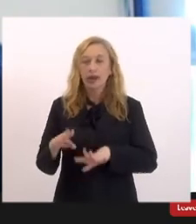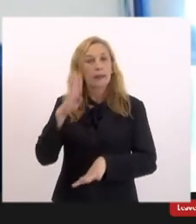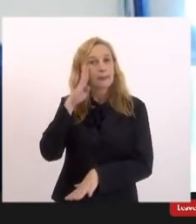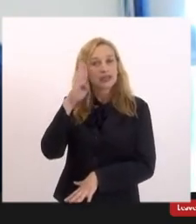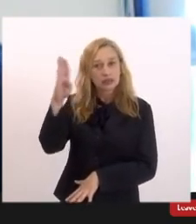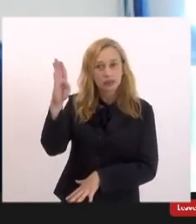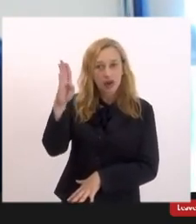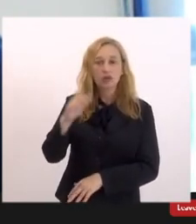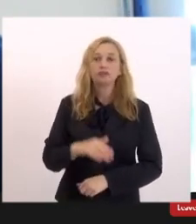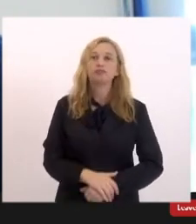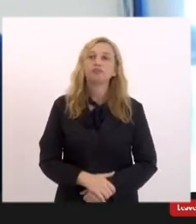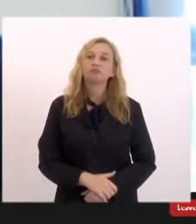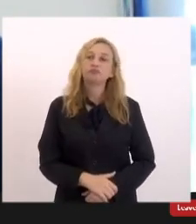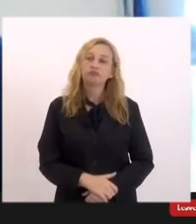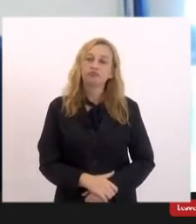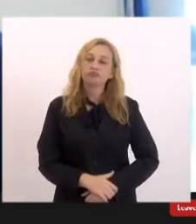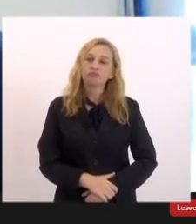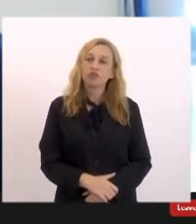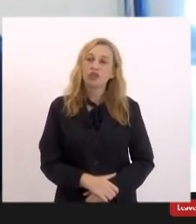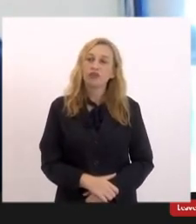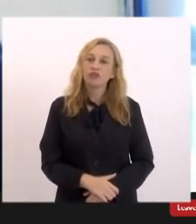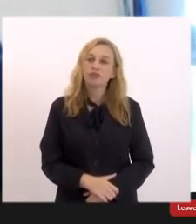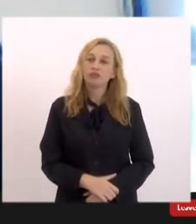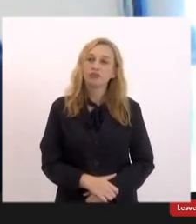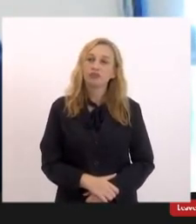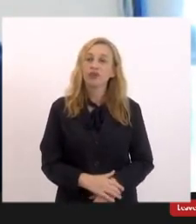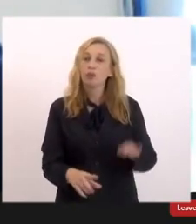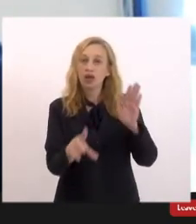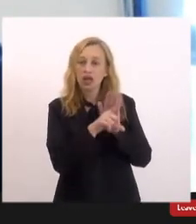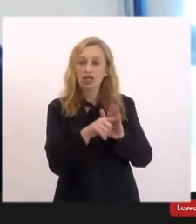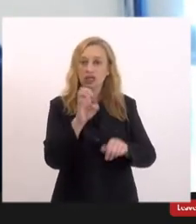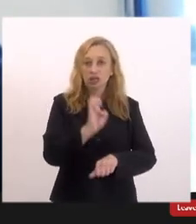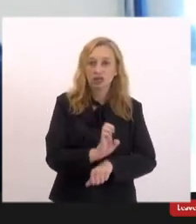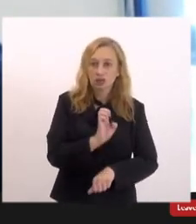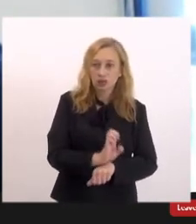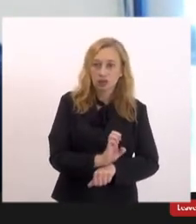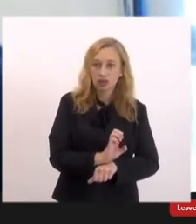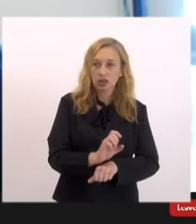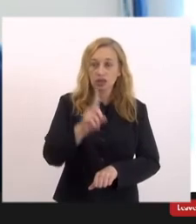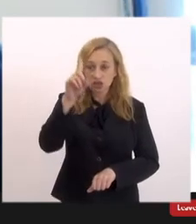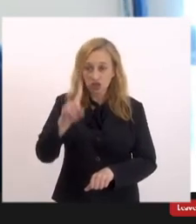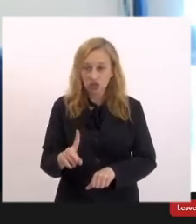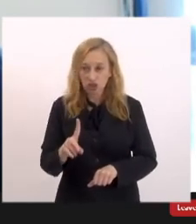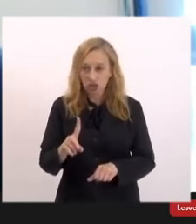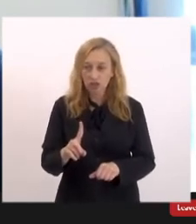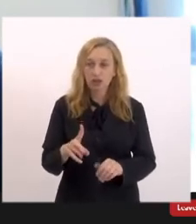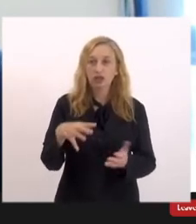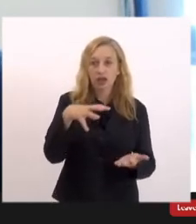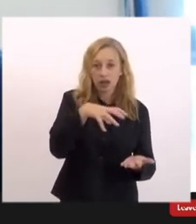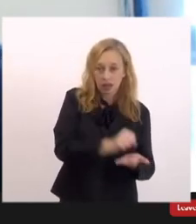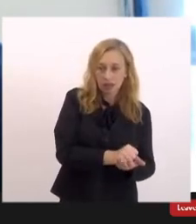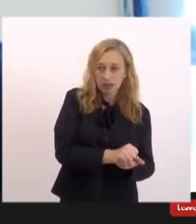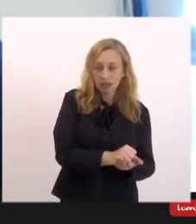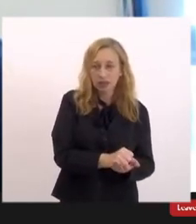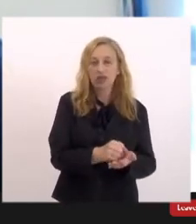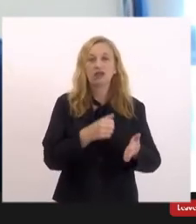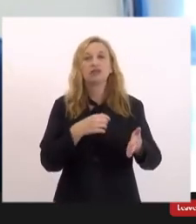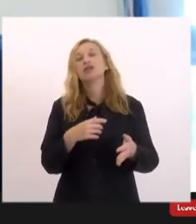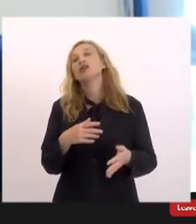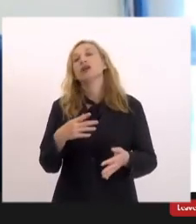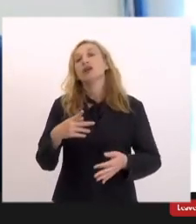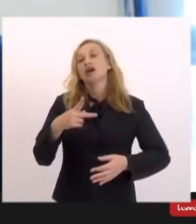fundamental, né? Inclusive, a gente tem uma legislação estadual que garante a prioridade na matrícula para que a gente facilite essa